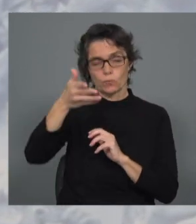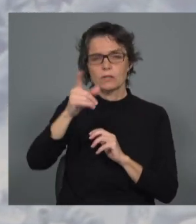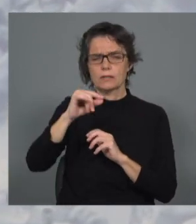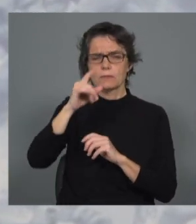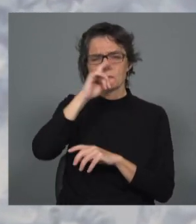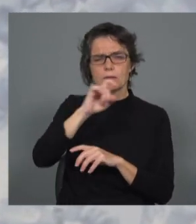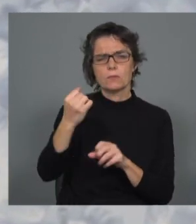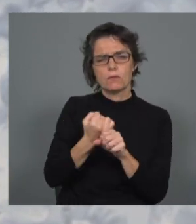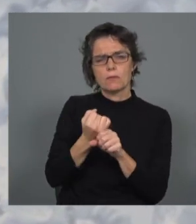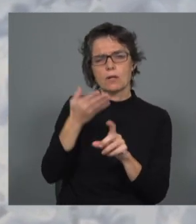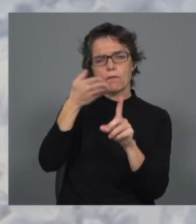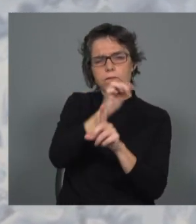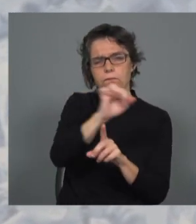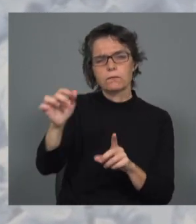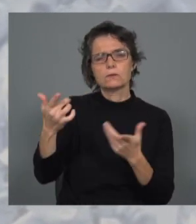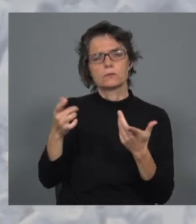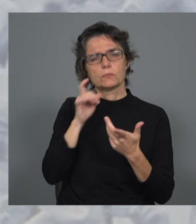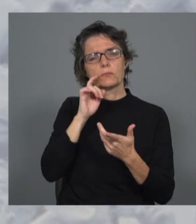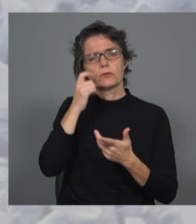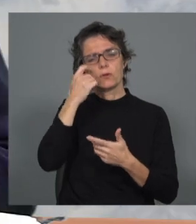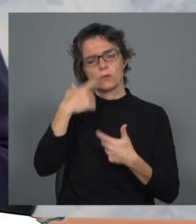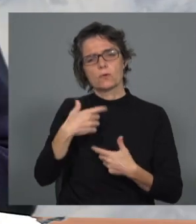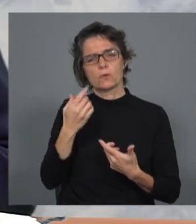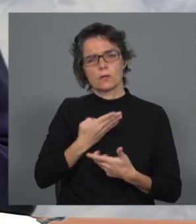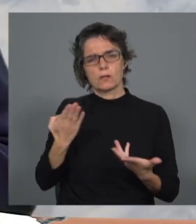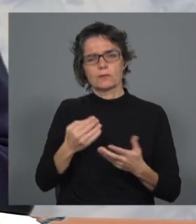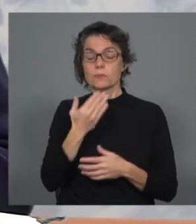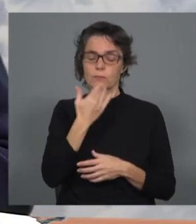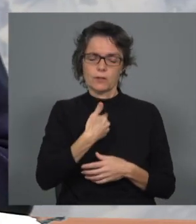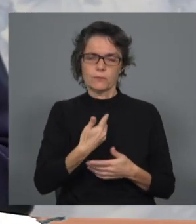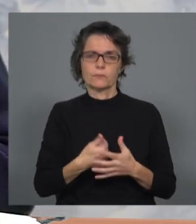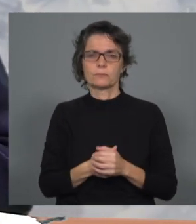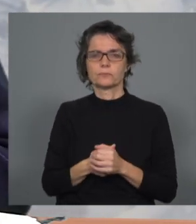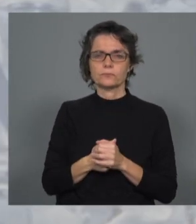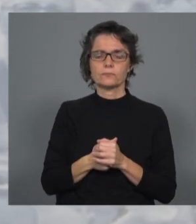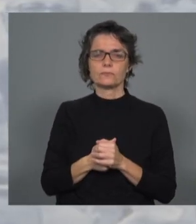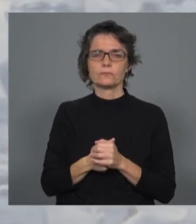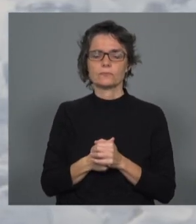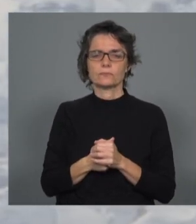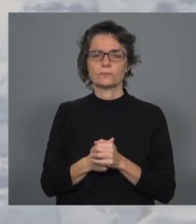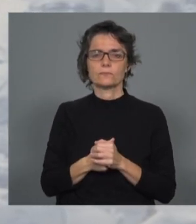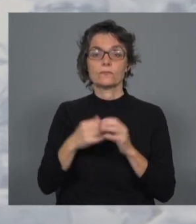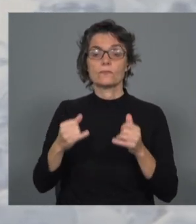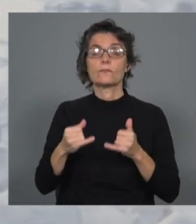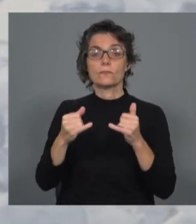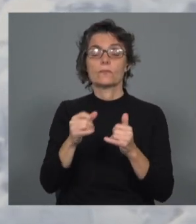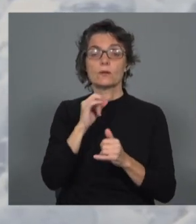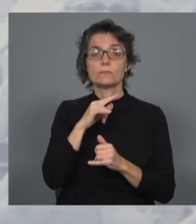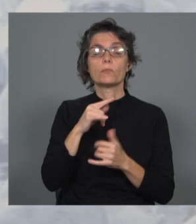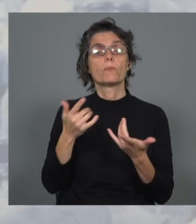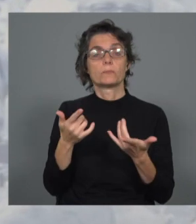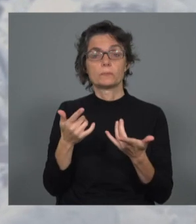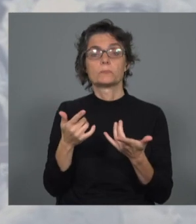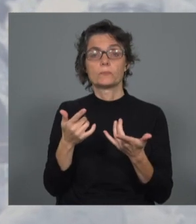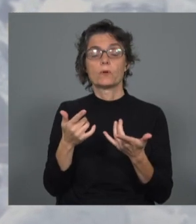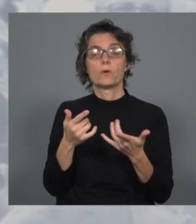tantas frentes da missão na salvaguarda dos direitos humanos. Muito obrigado. Muito obrigado, eu. Mais logo, acompanhe também